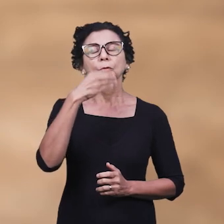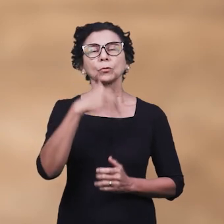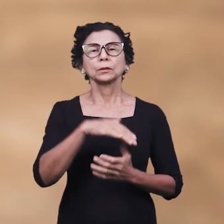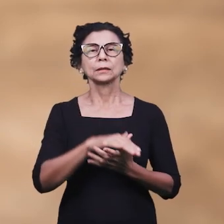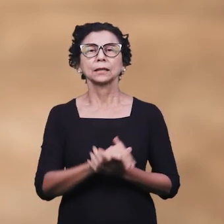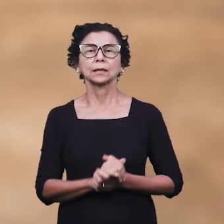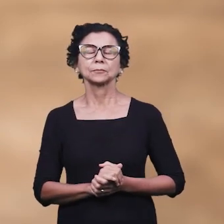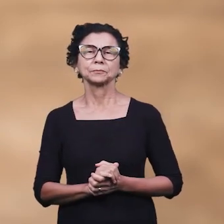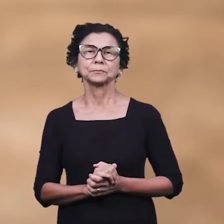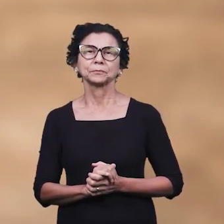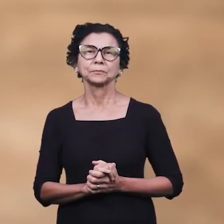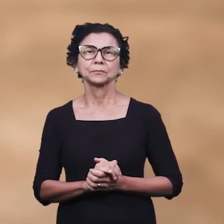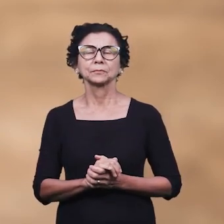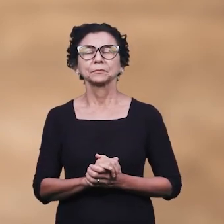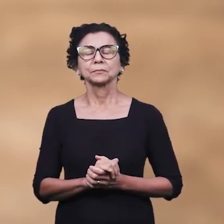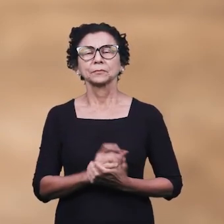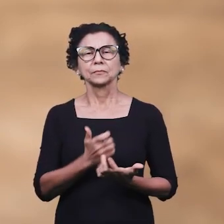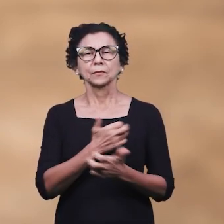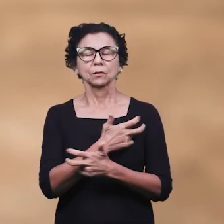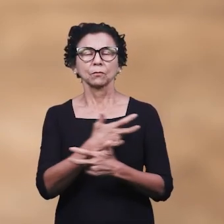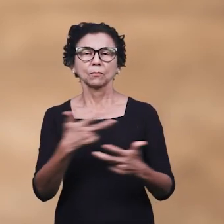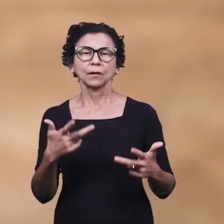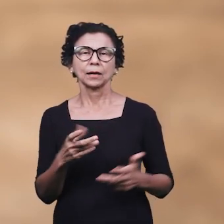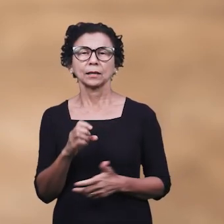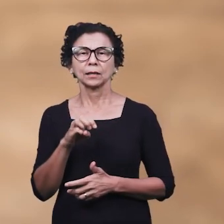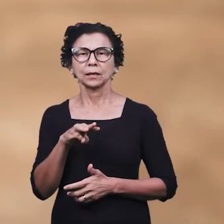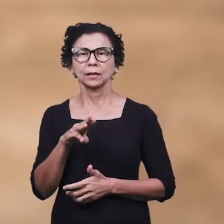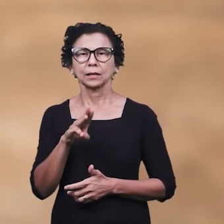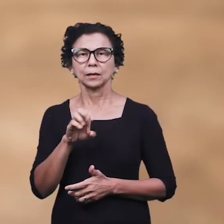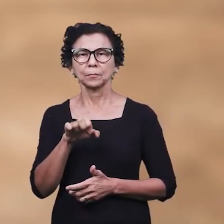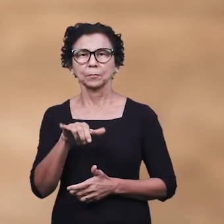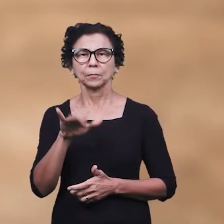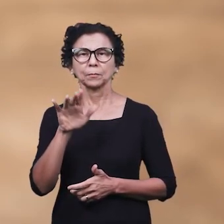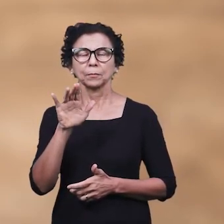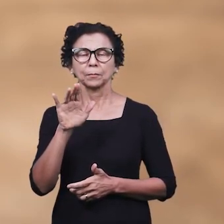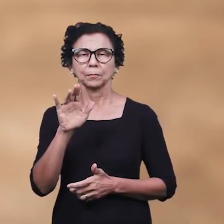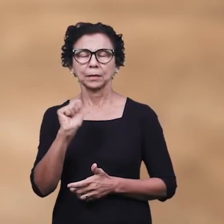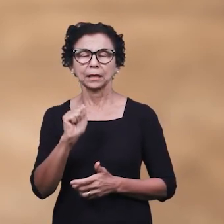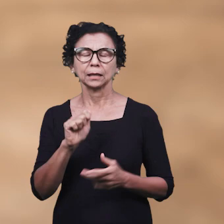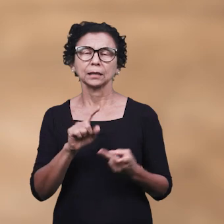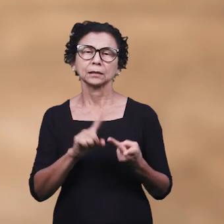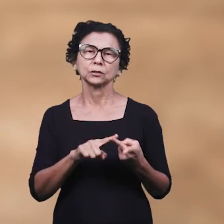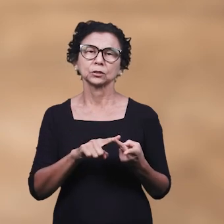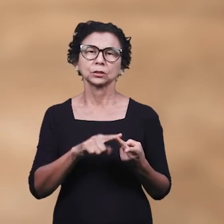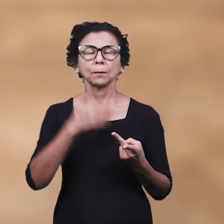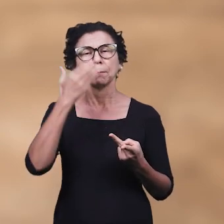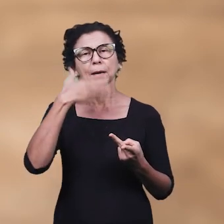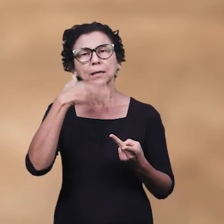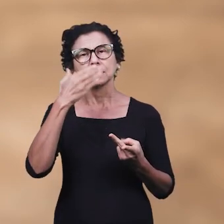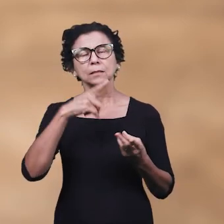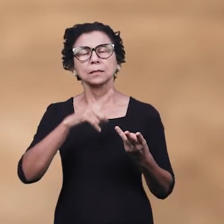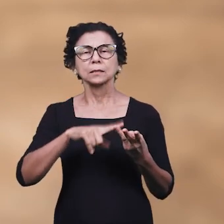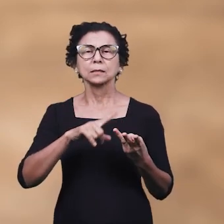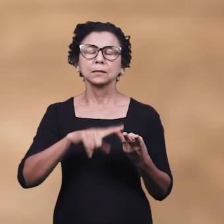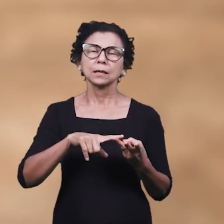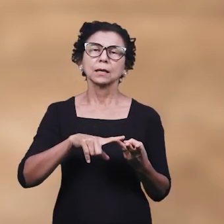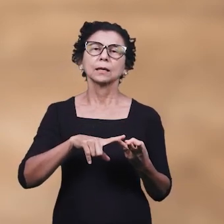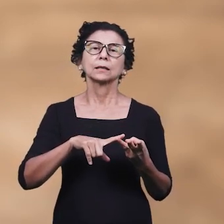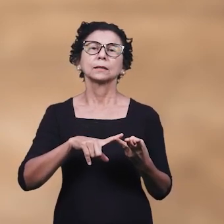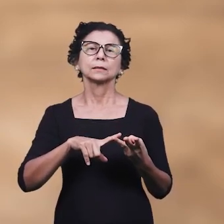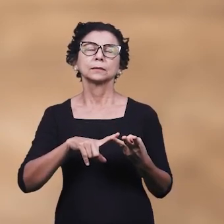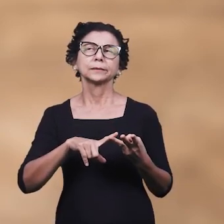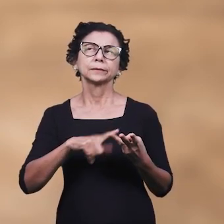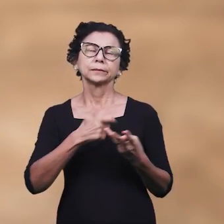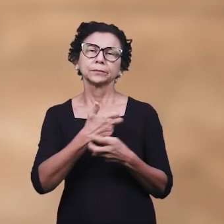ameixa fresca, cereja, maçã. Nos grãos, ervilha, lentilha, soja, nozes.